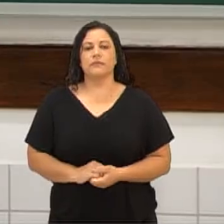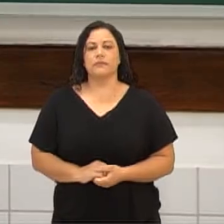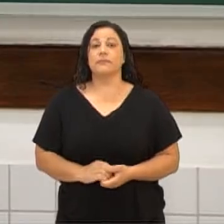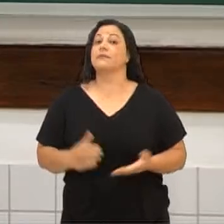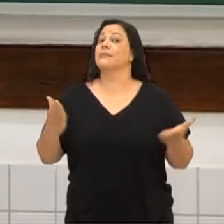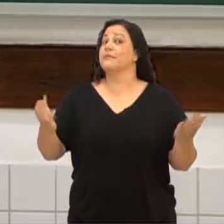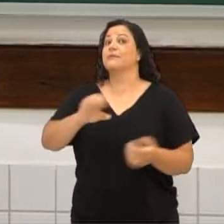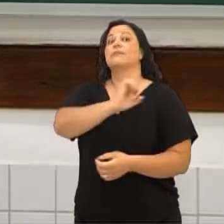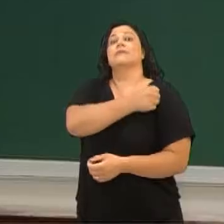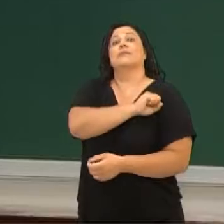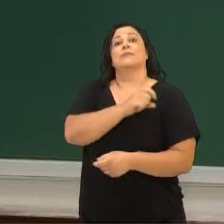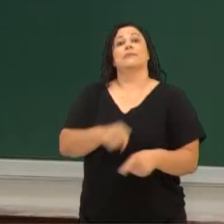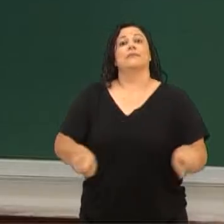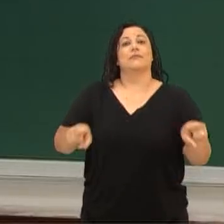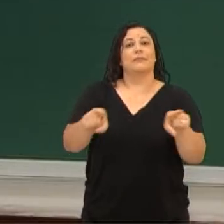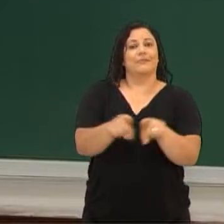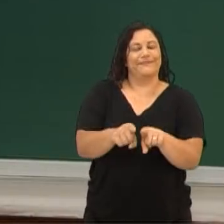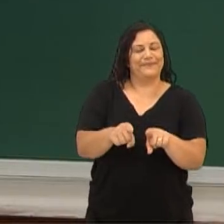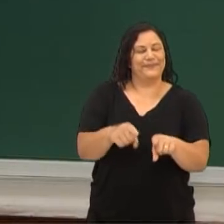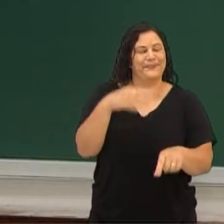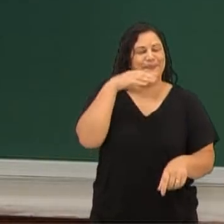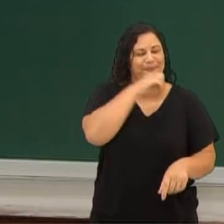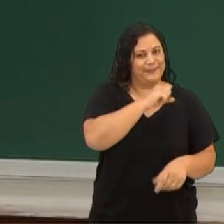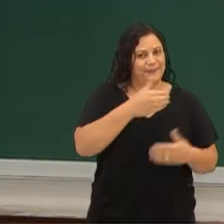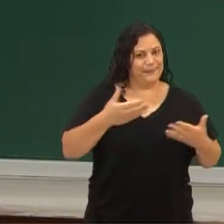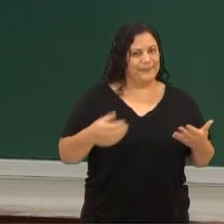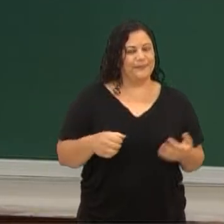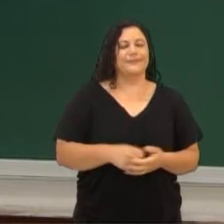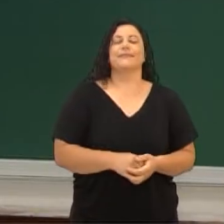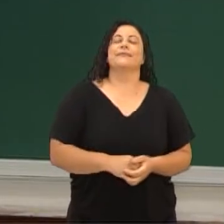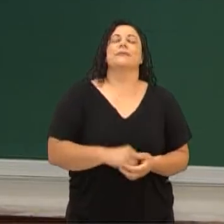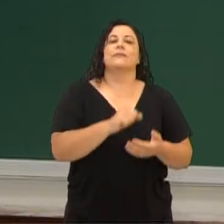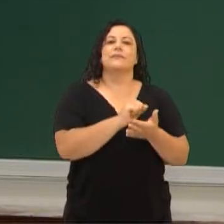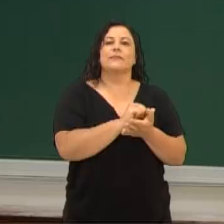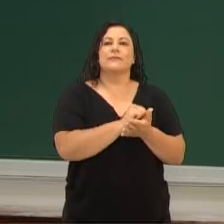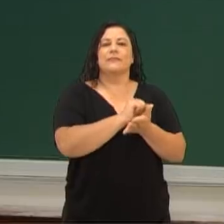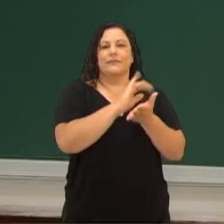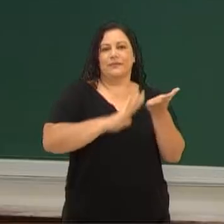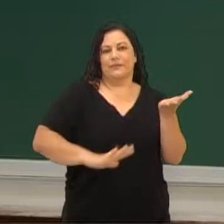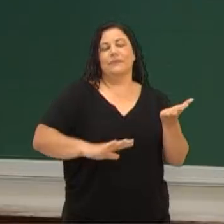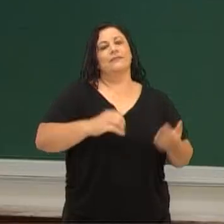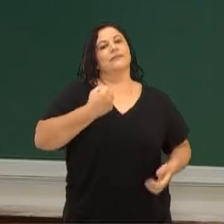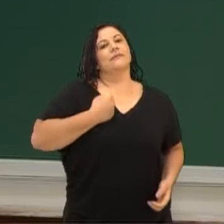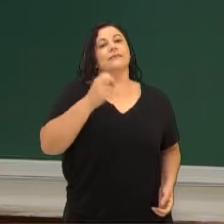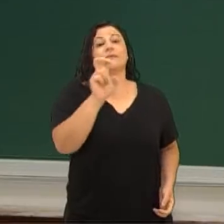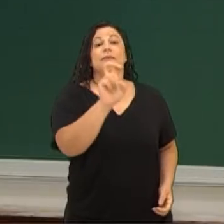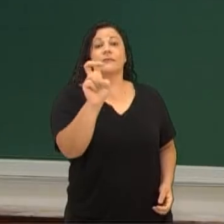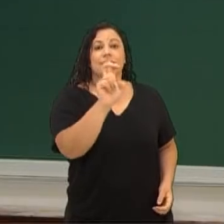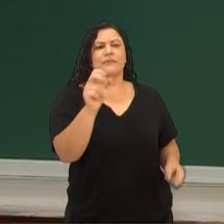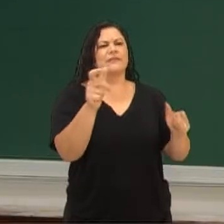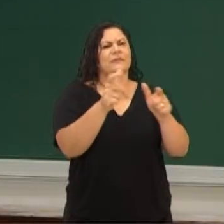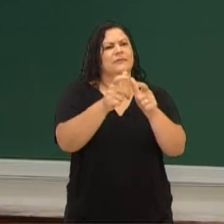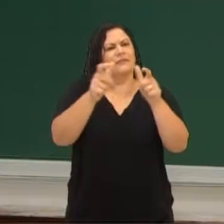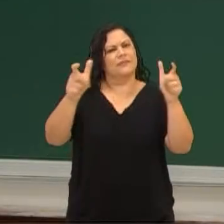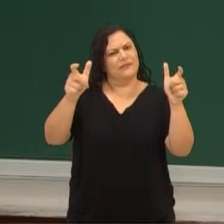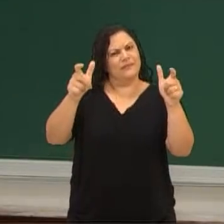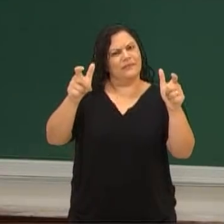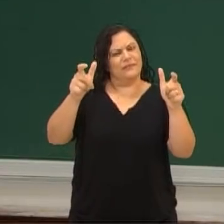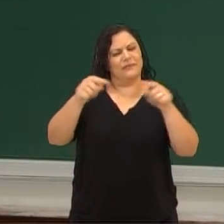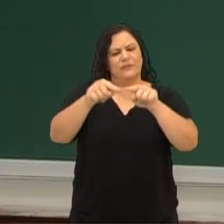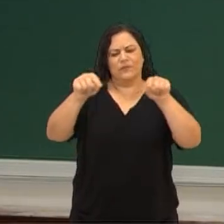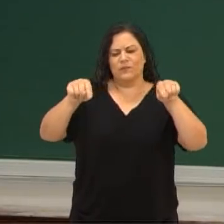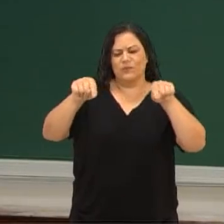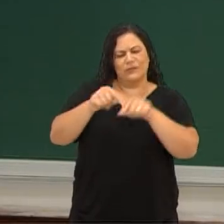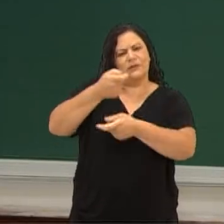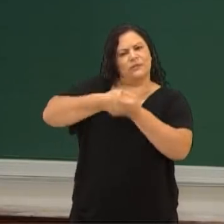oitavo ano, estamos de volta aí, rapidinho. Quinta atividade, questionário. A maior parte dos produtos dos setores econômicos da África